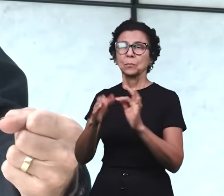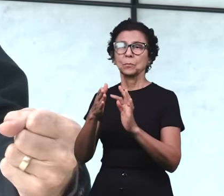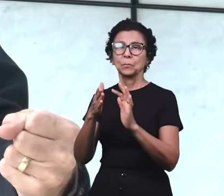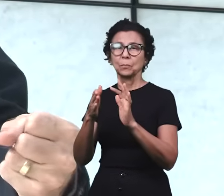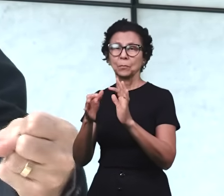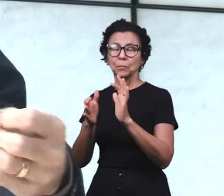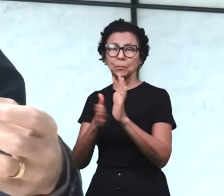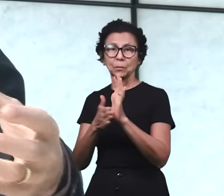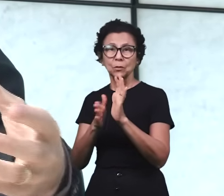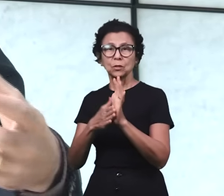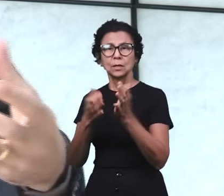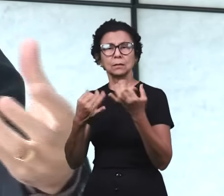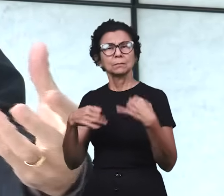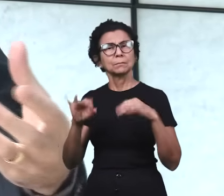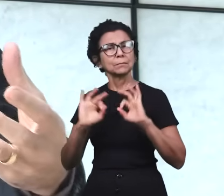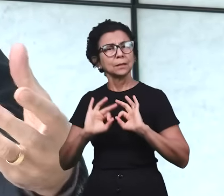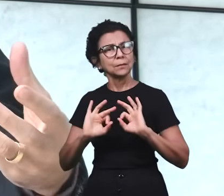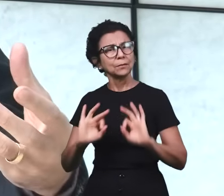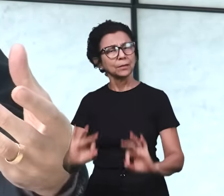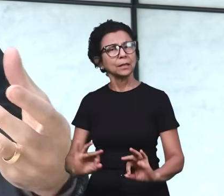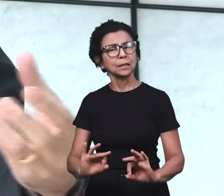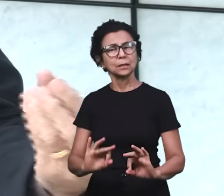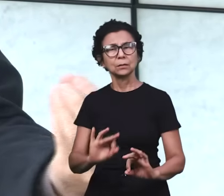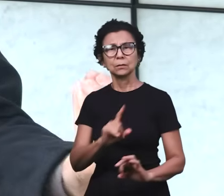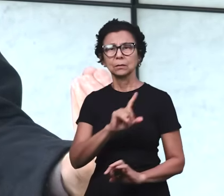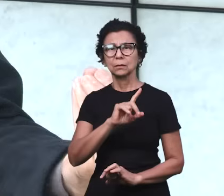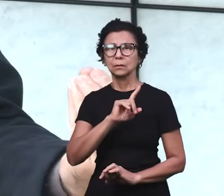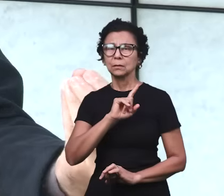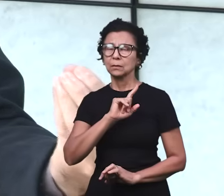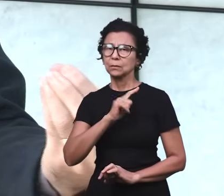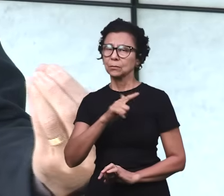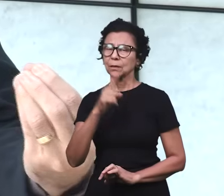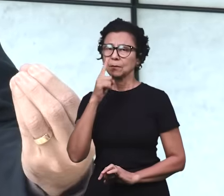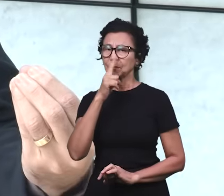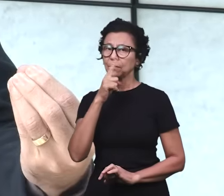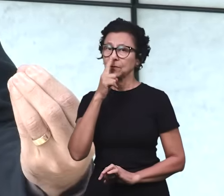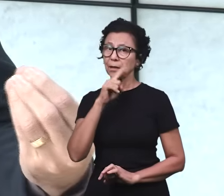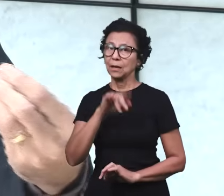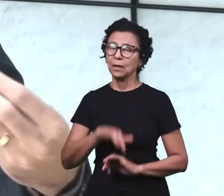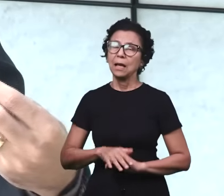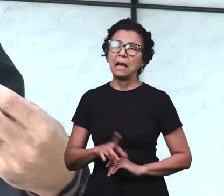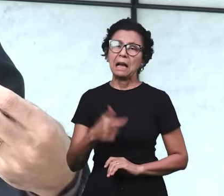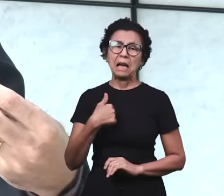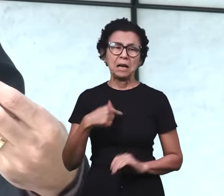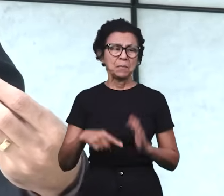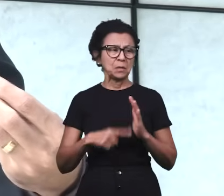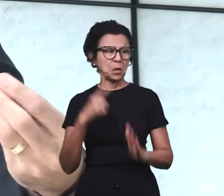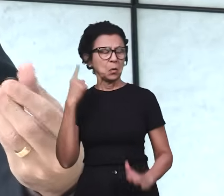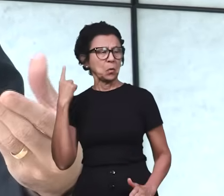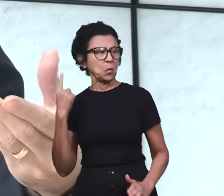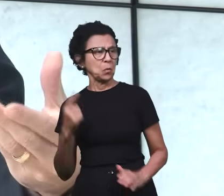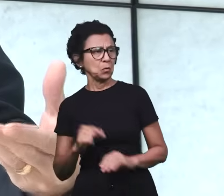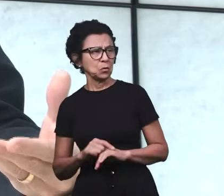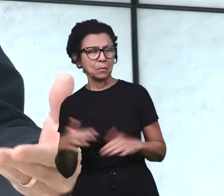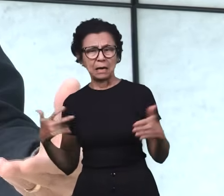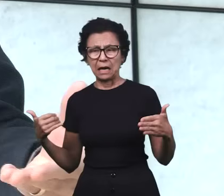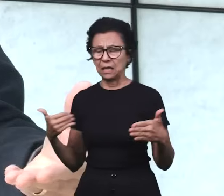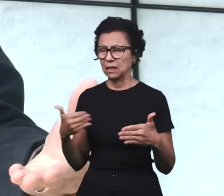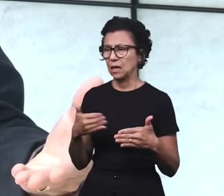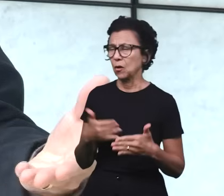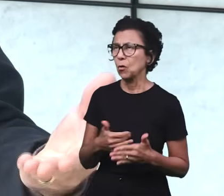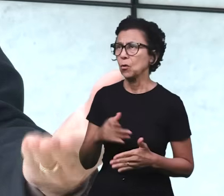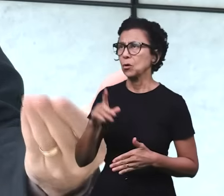é? Então, esse estar por último não é desvantagem ou você